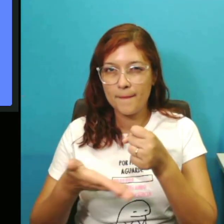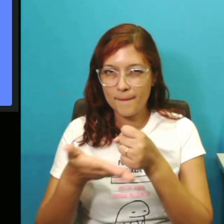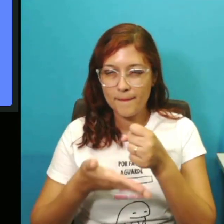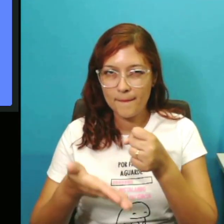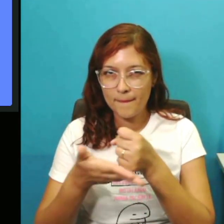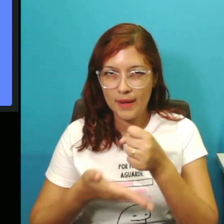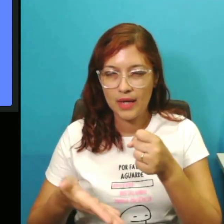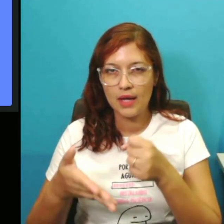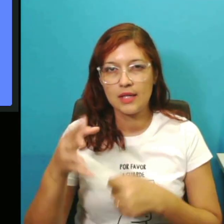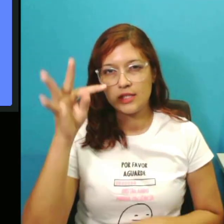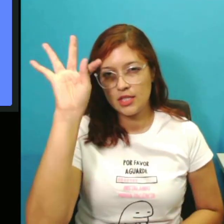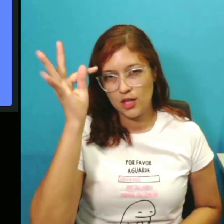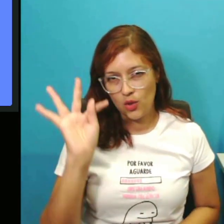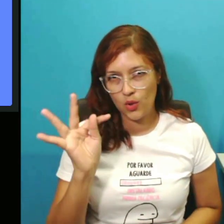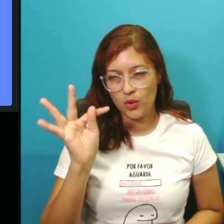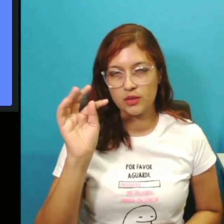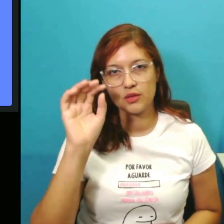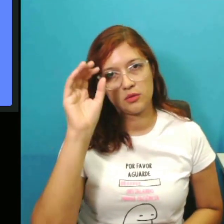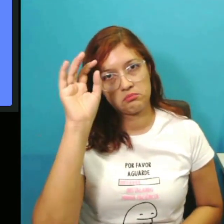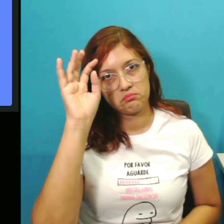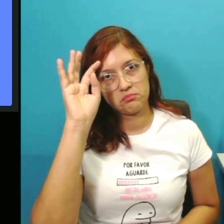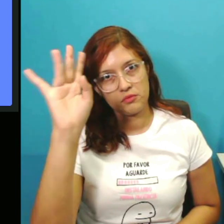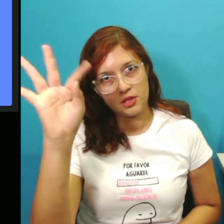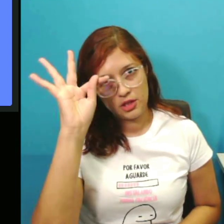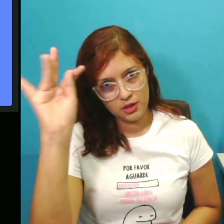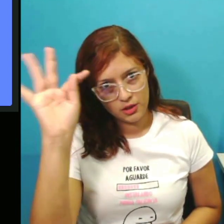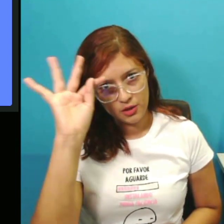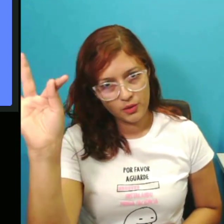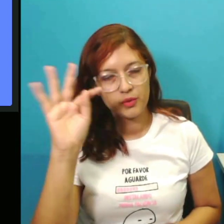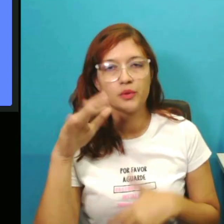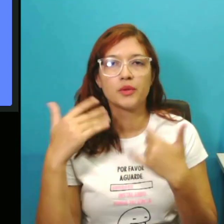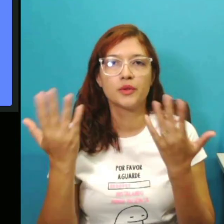A fundamentação teórica